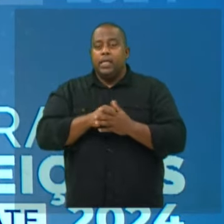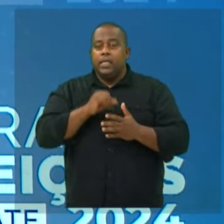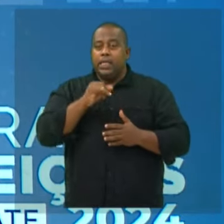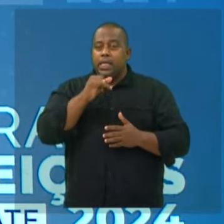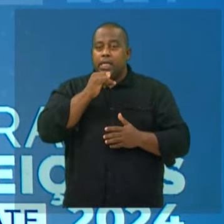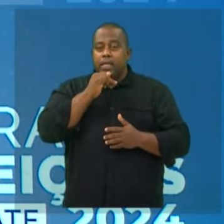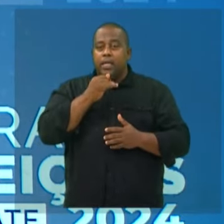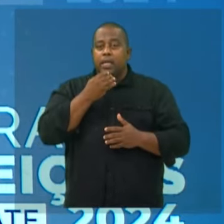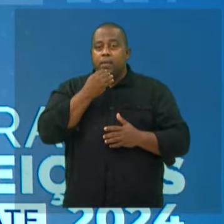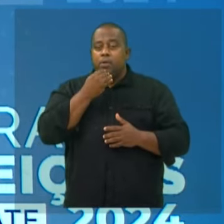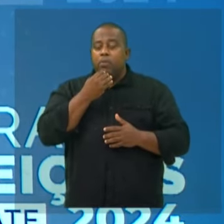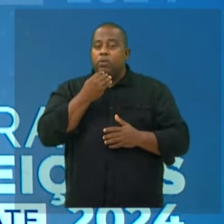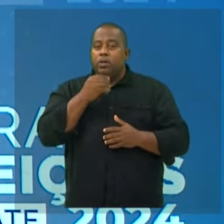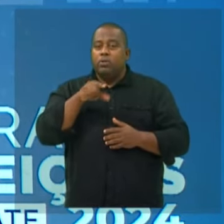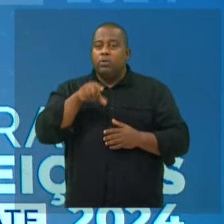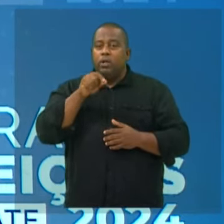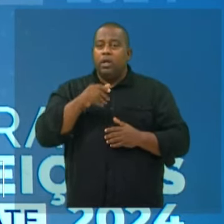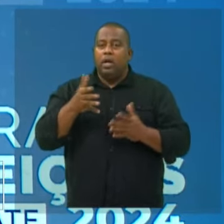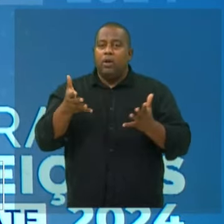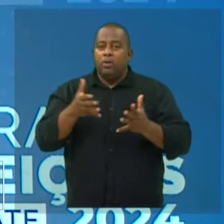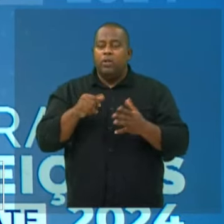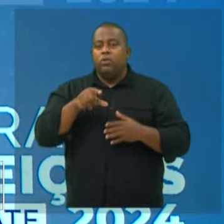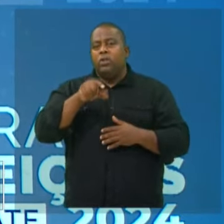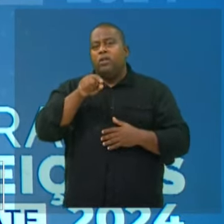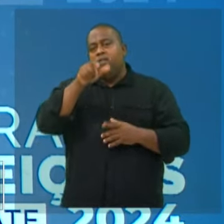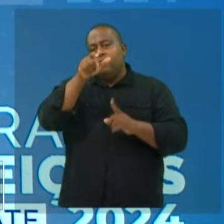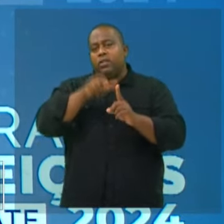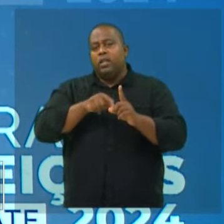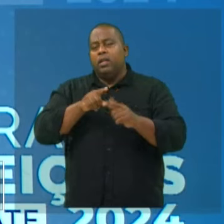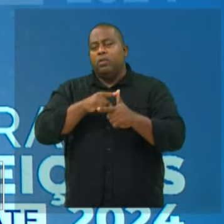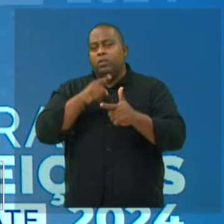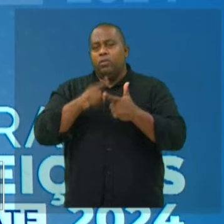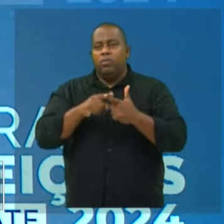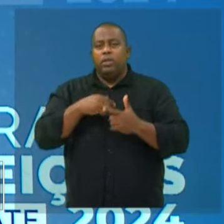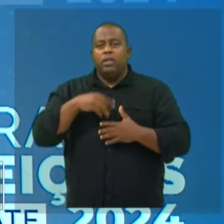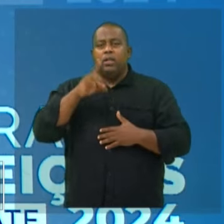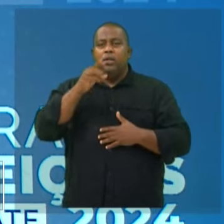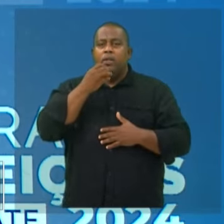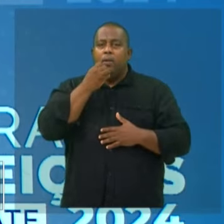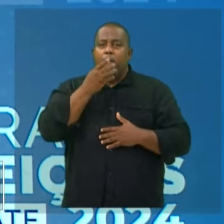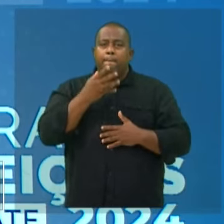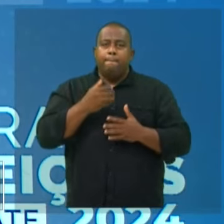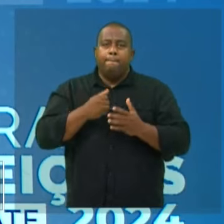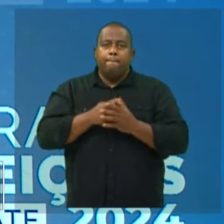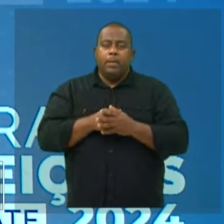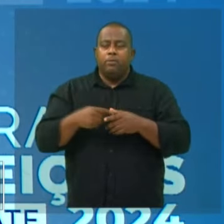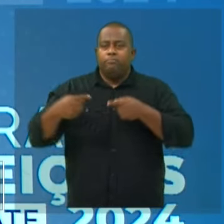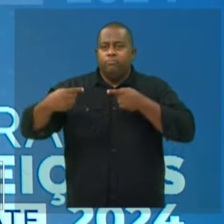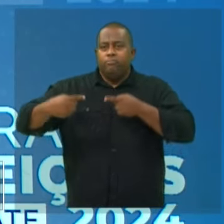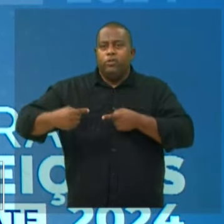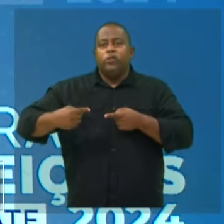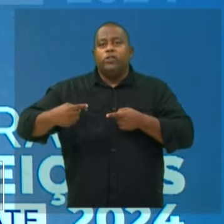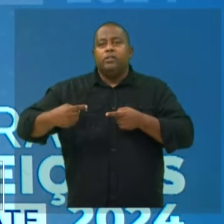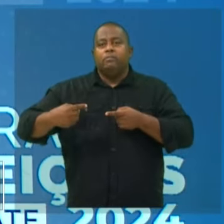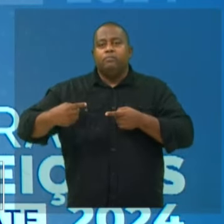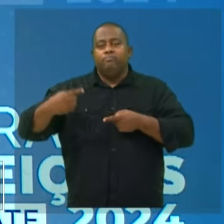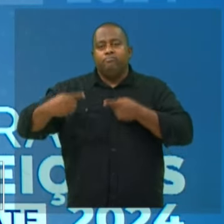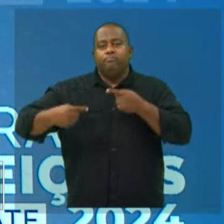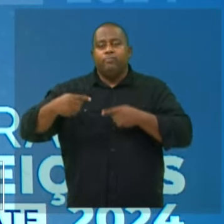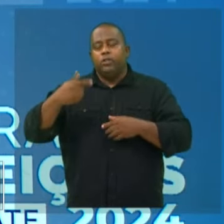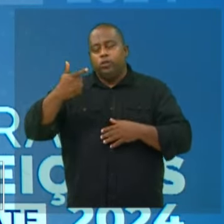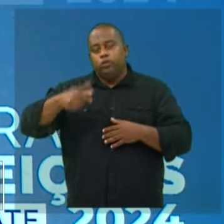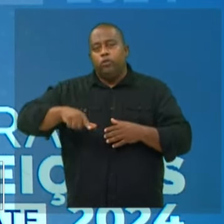oportunidade de escolher agora teria escolhido você de novo mas Deus é tão bom que aí ó caiu nós dois aqui de novo bem